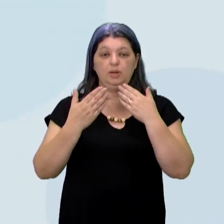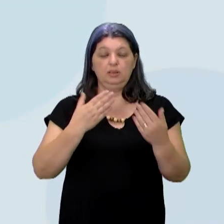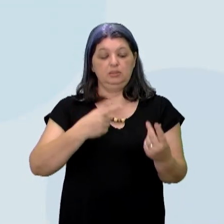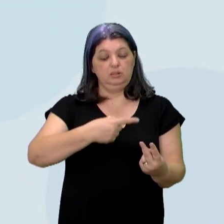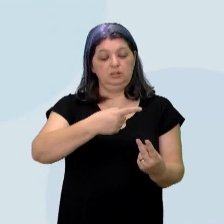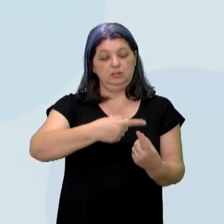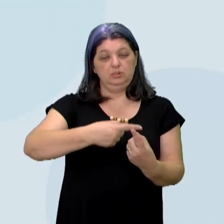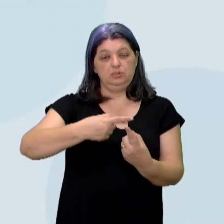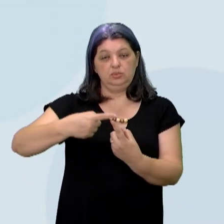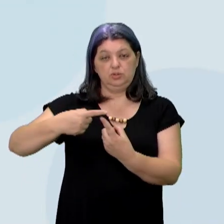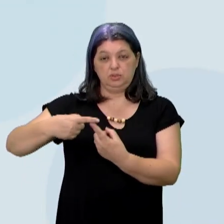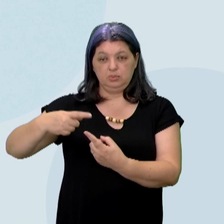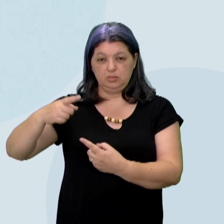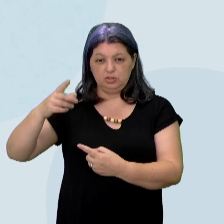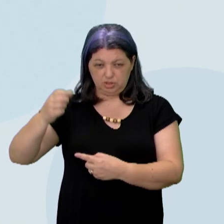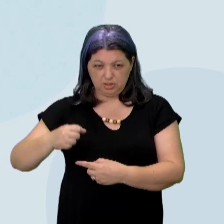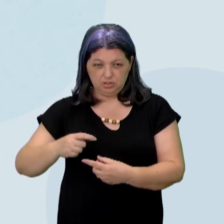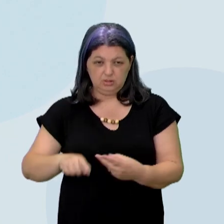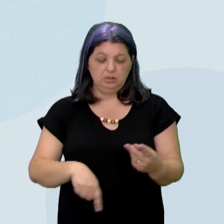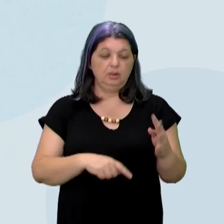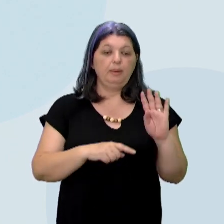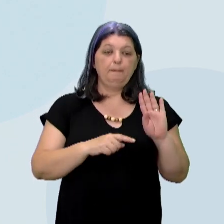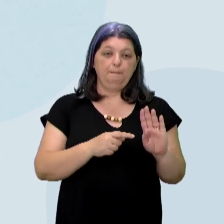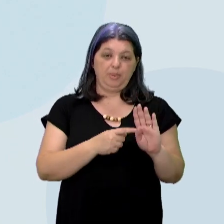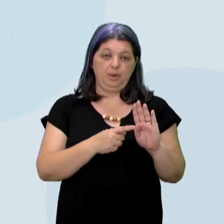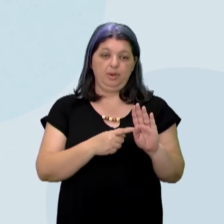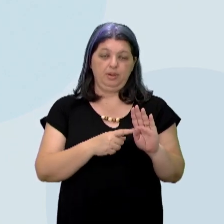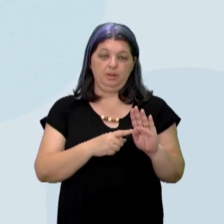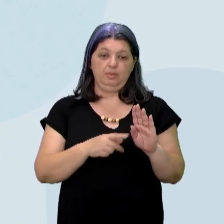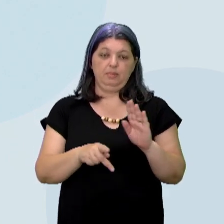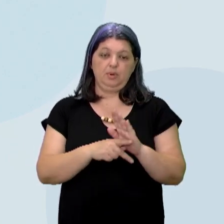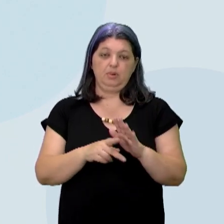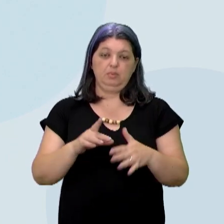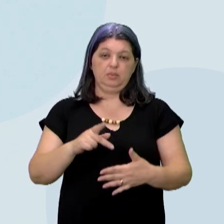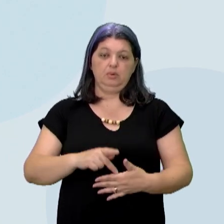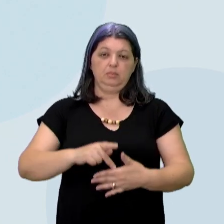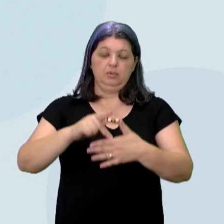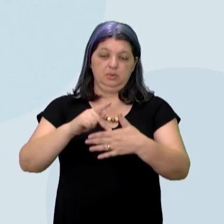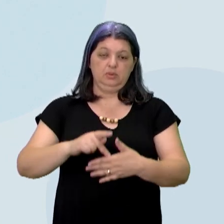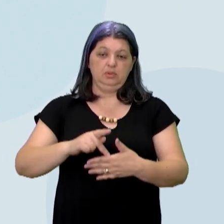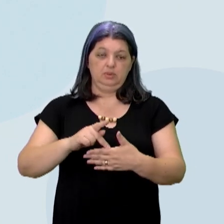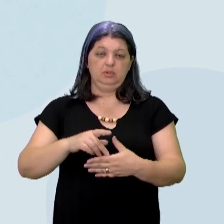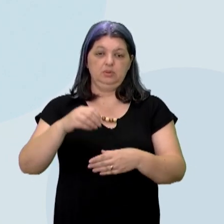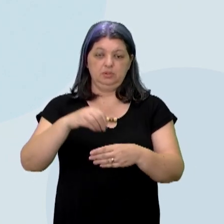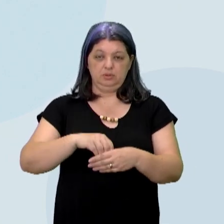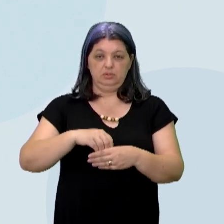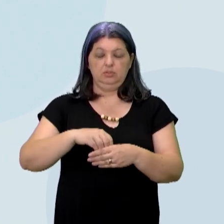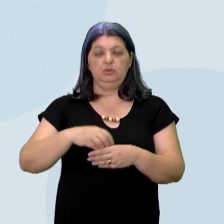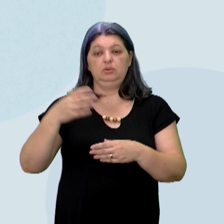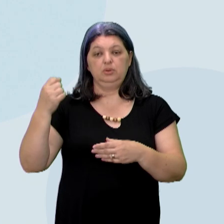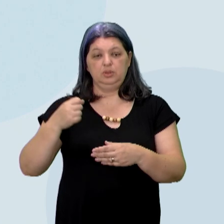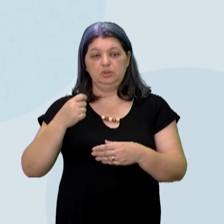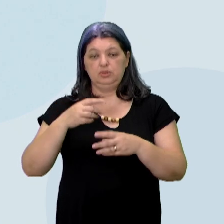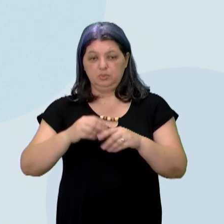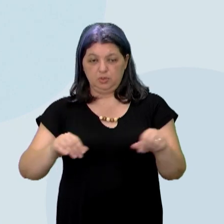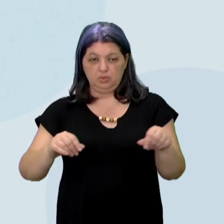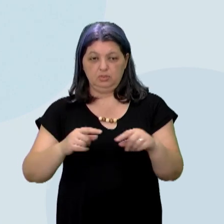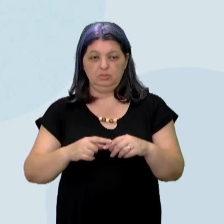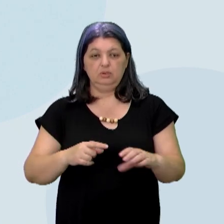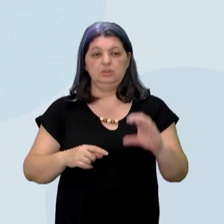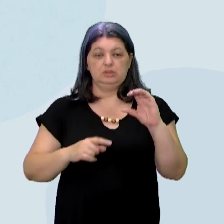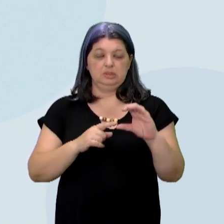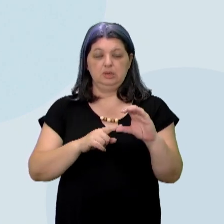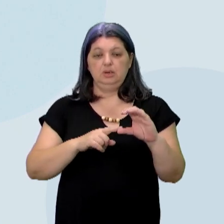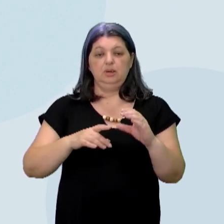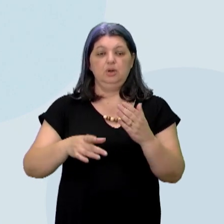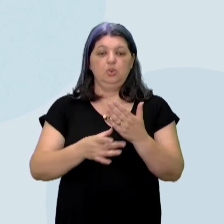de leite. B, composição de proteínas no leite em pó. C, gordura contida no leite